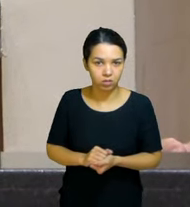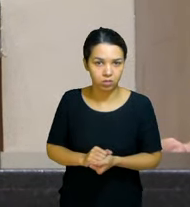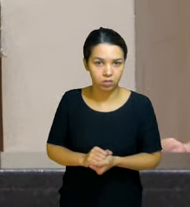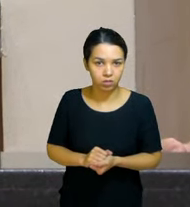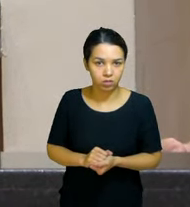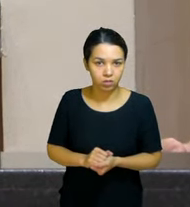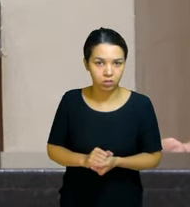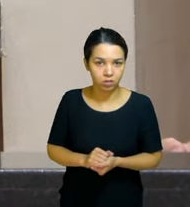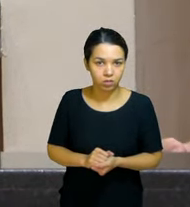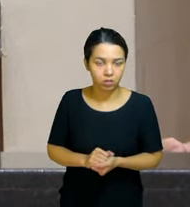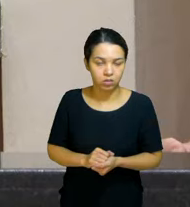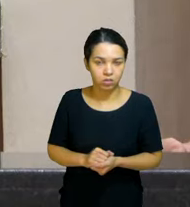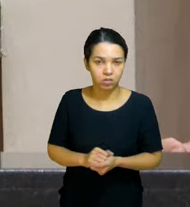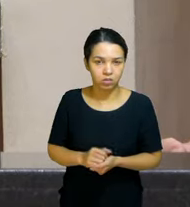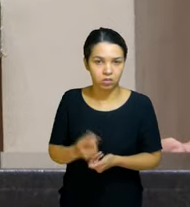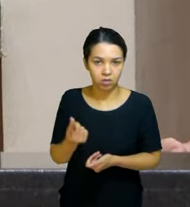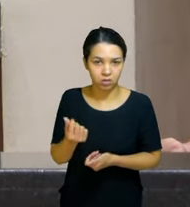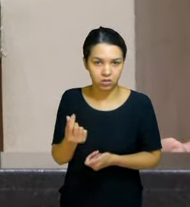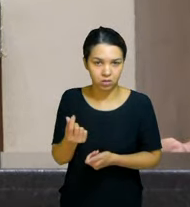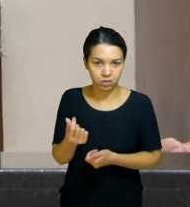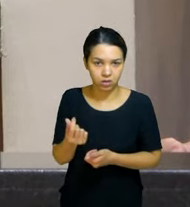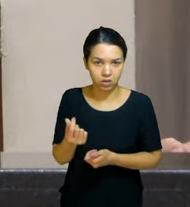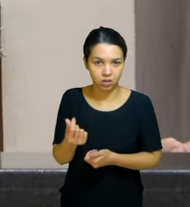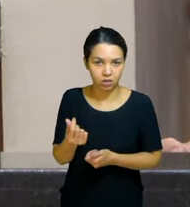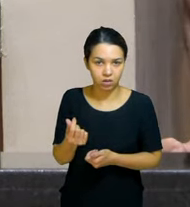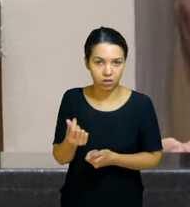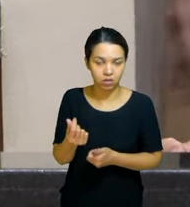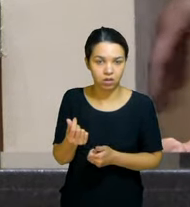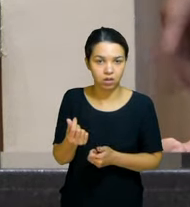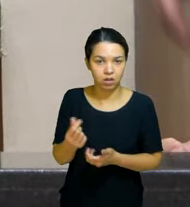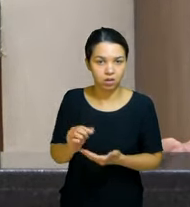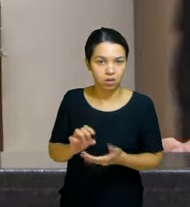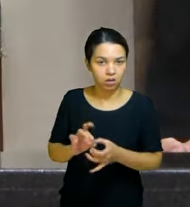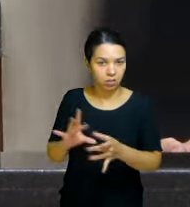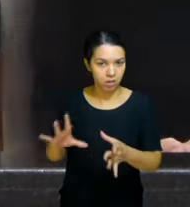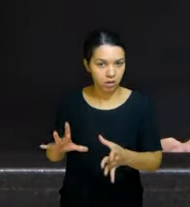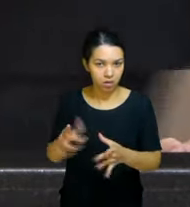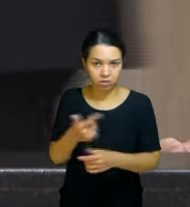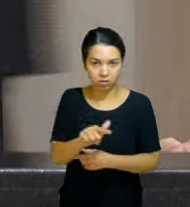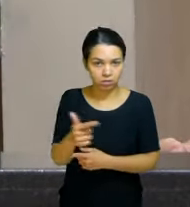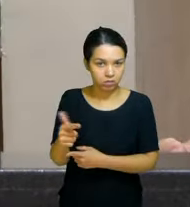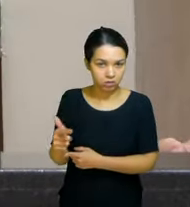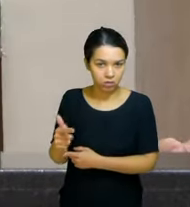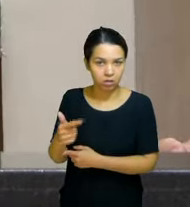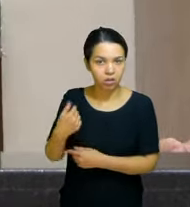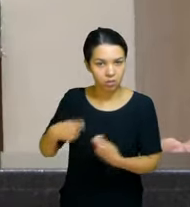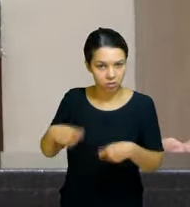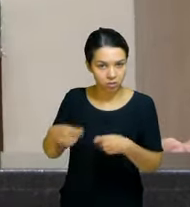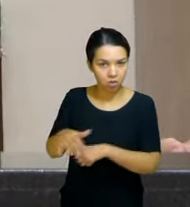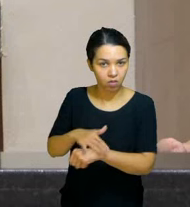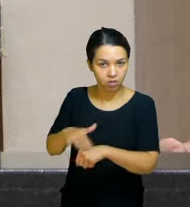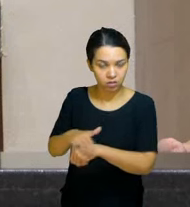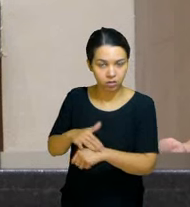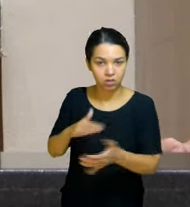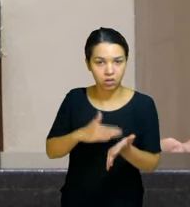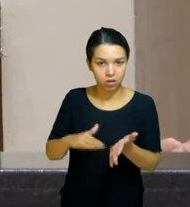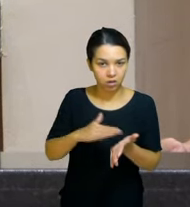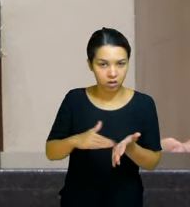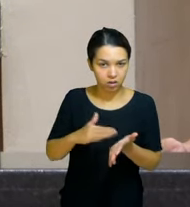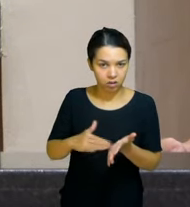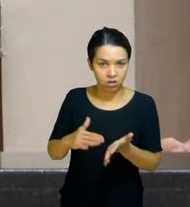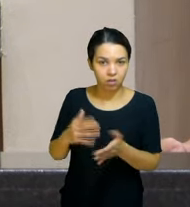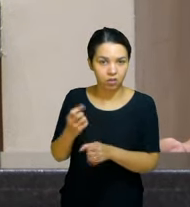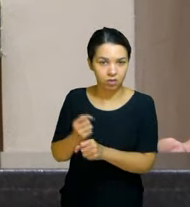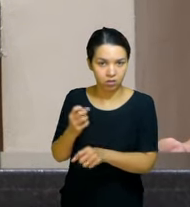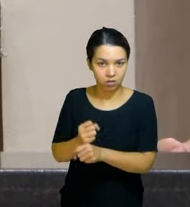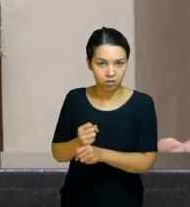não tem previsão orçamentária. E eu vou ter que conversar com a Secretaria de Fazenda, né? Quanto o